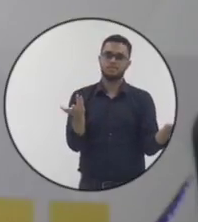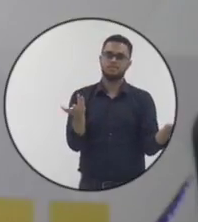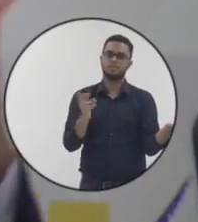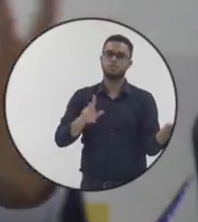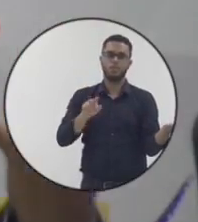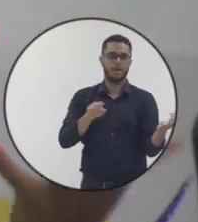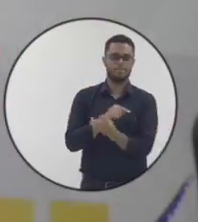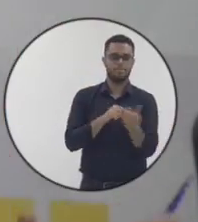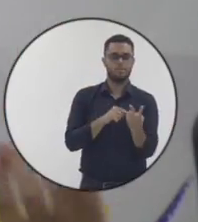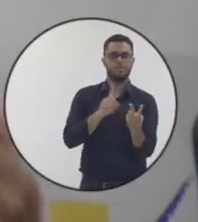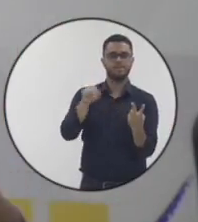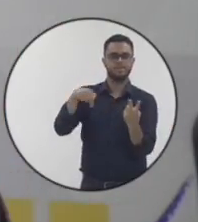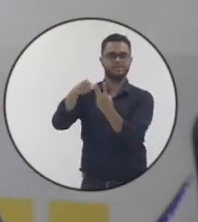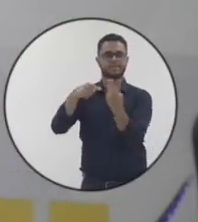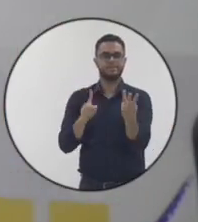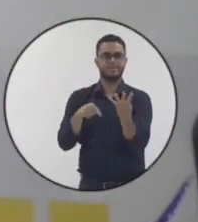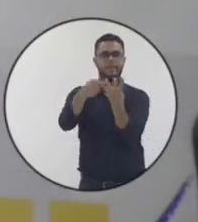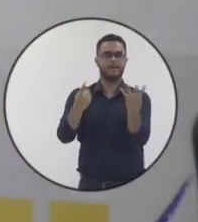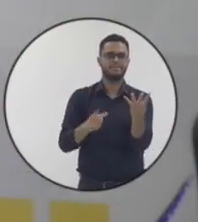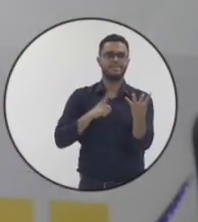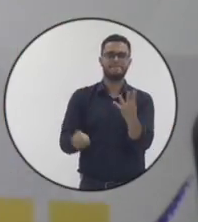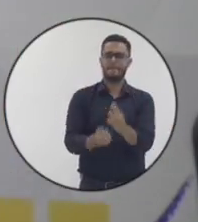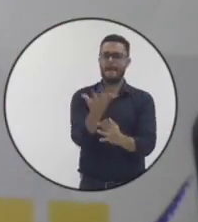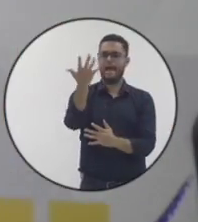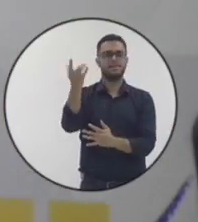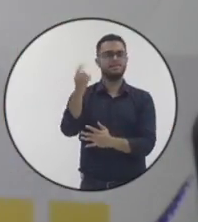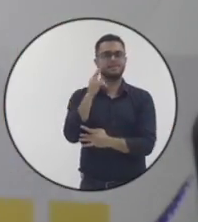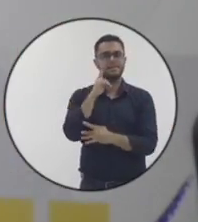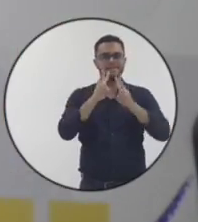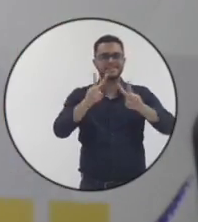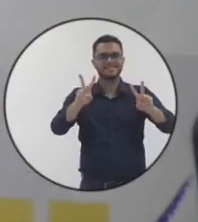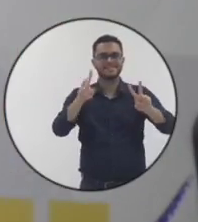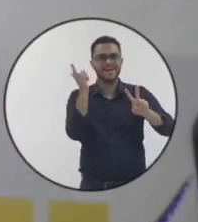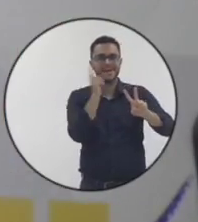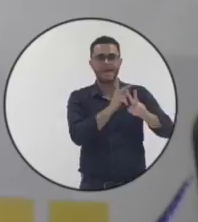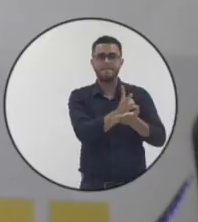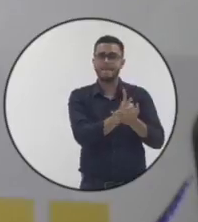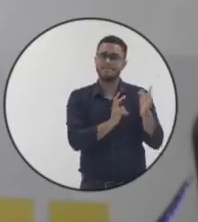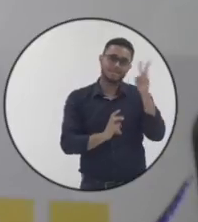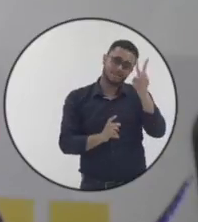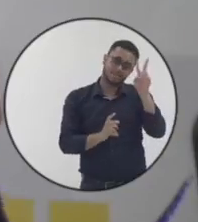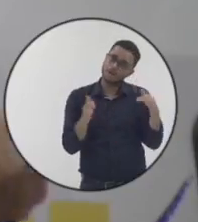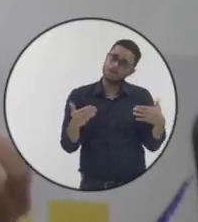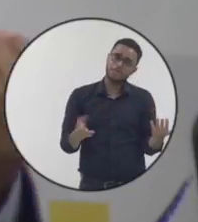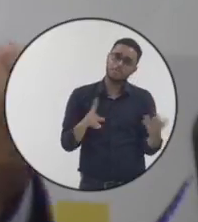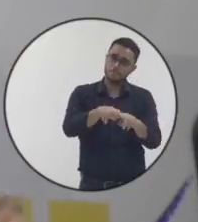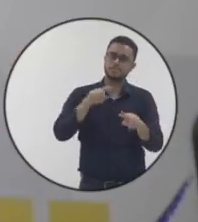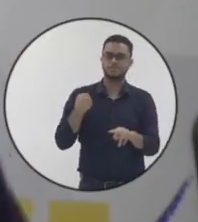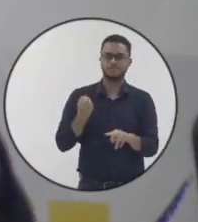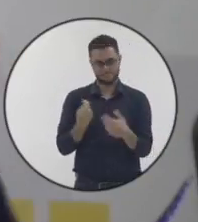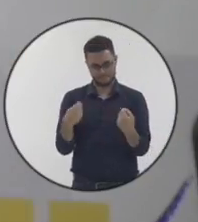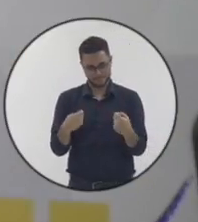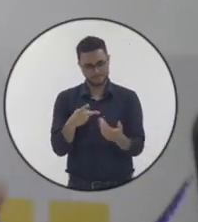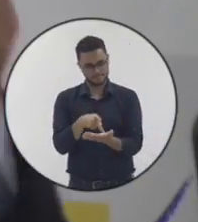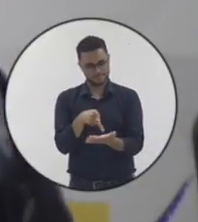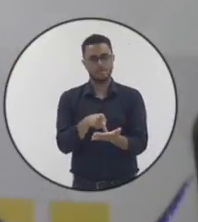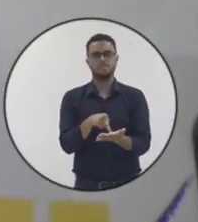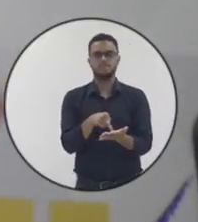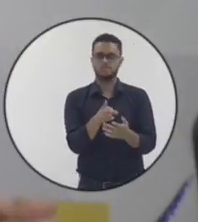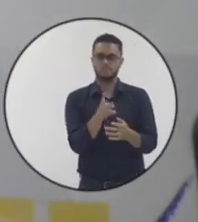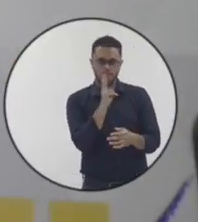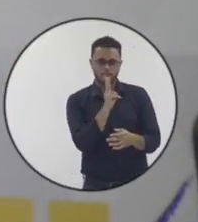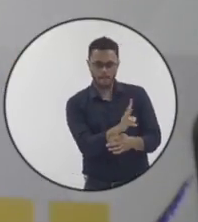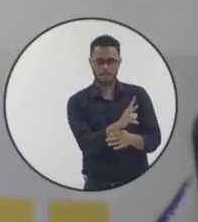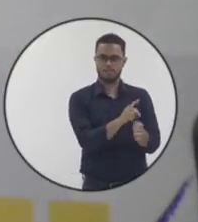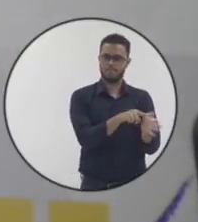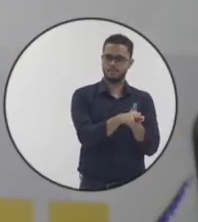existem três, existem quatro lados. Existem várias óticas de se ver uma mesma história. Então, a gente tem, sim, que ver, que pesquisar, e assim